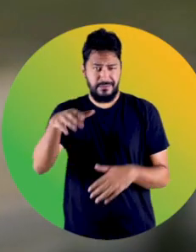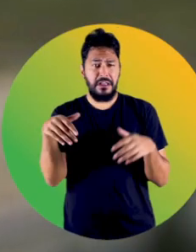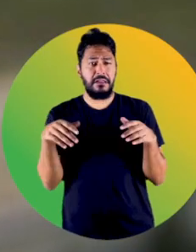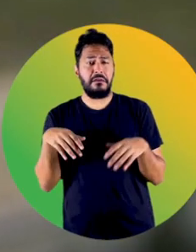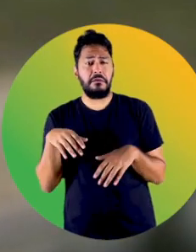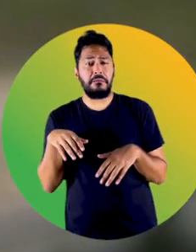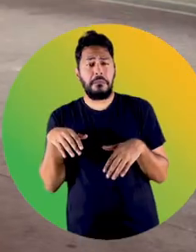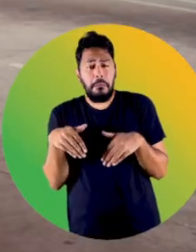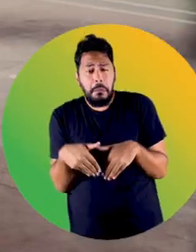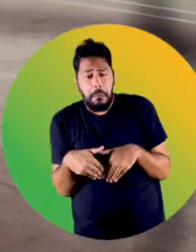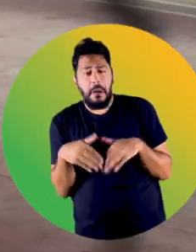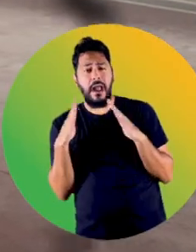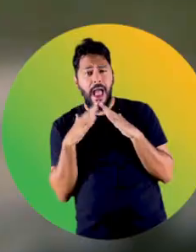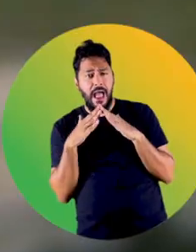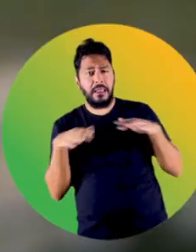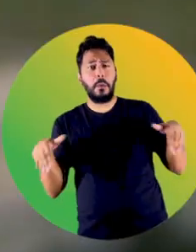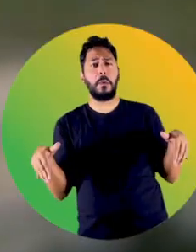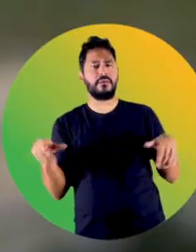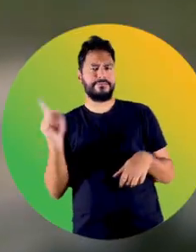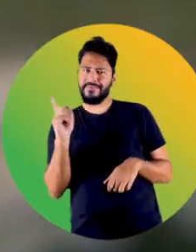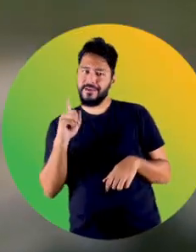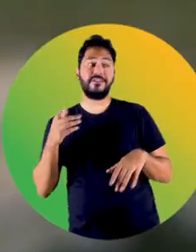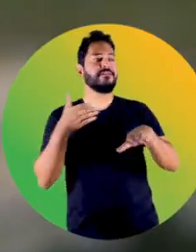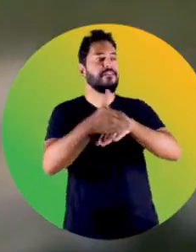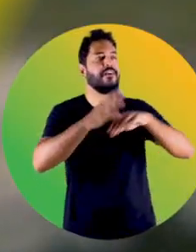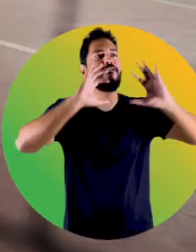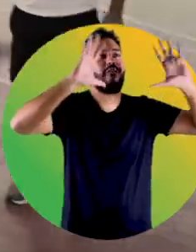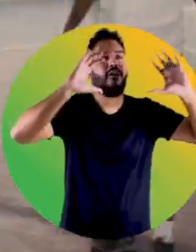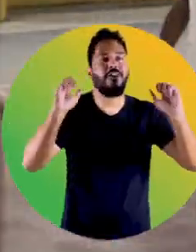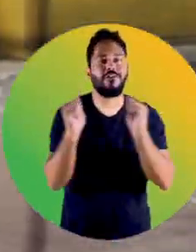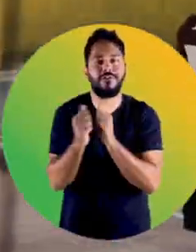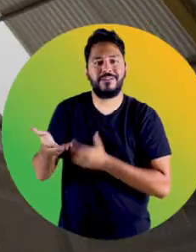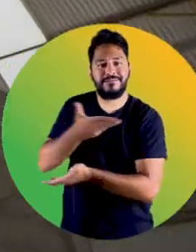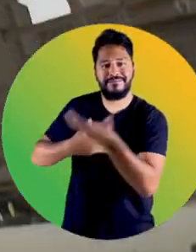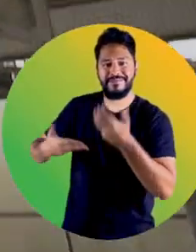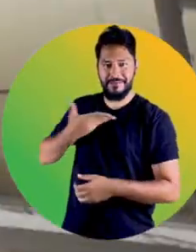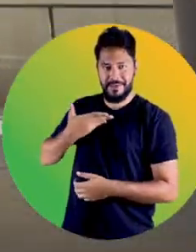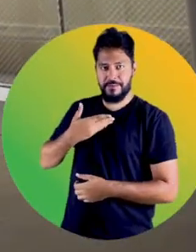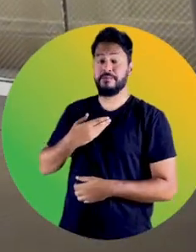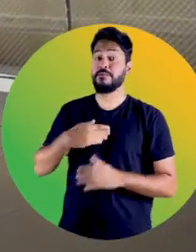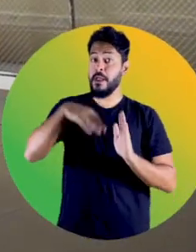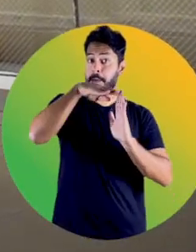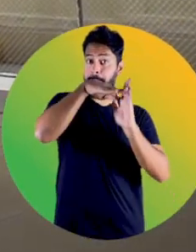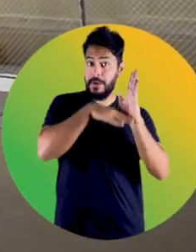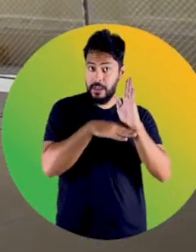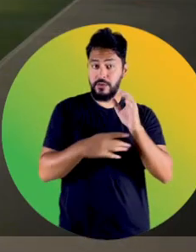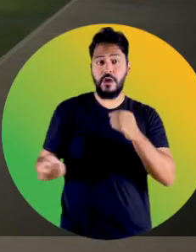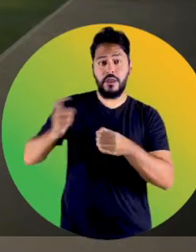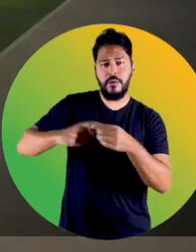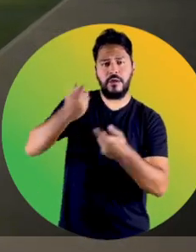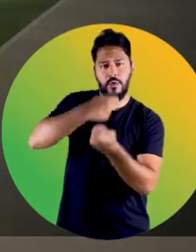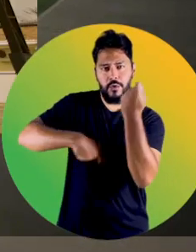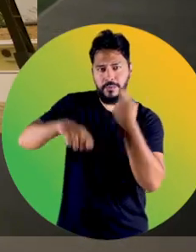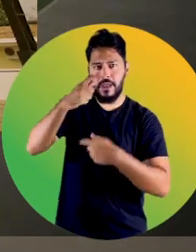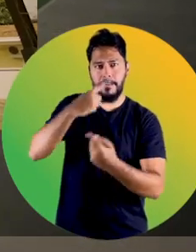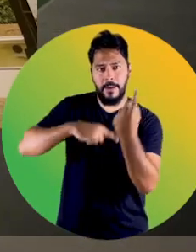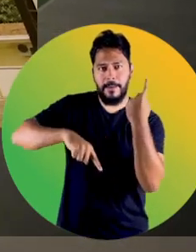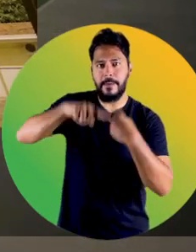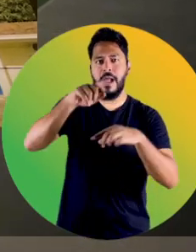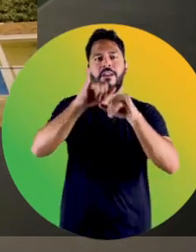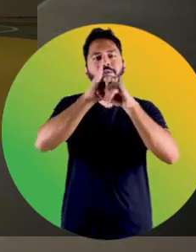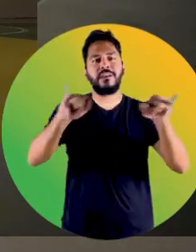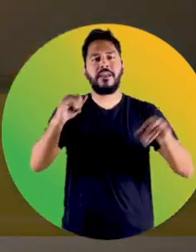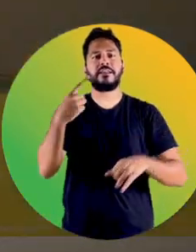invés de ficar em casa sem fazer nada, eu venho pra cá praticar vôlei junto com o pessoal. Com o plano retomada, foram anunciadas 125 quadras em